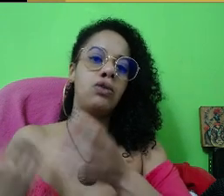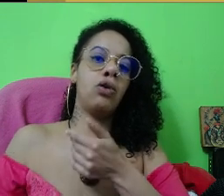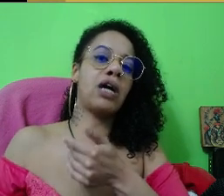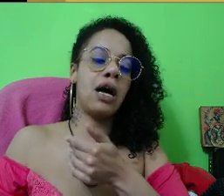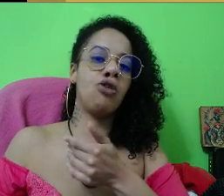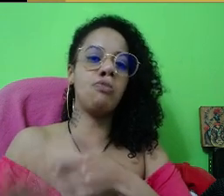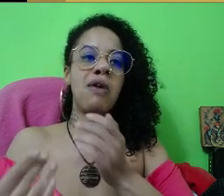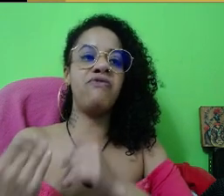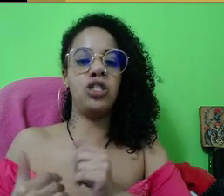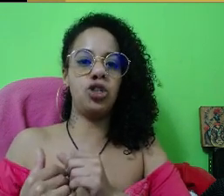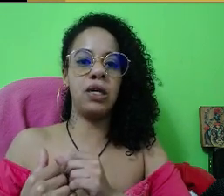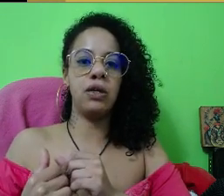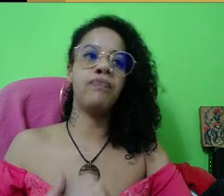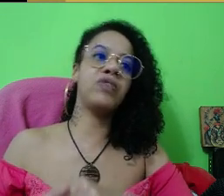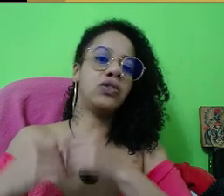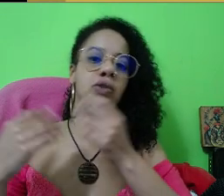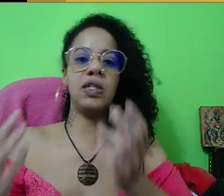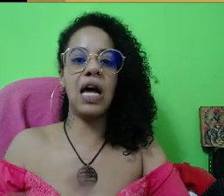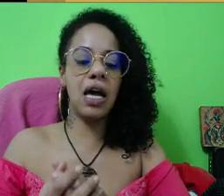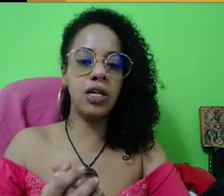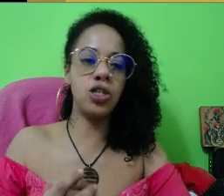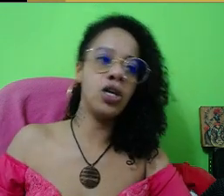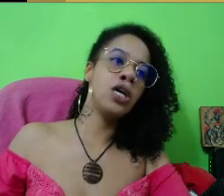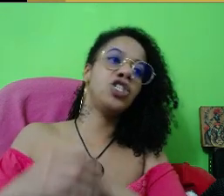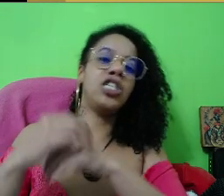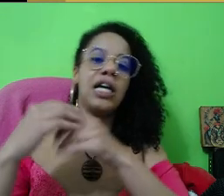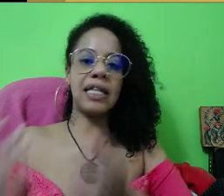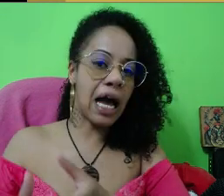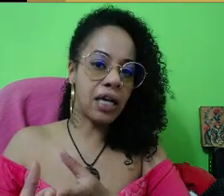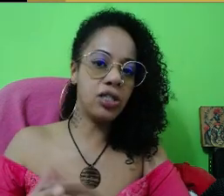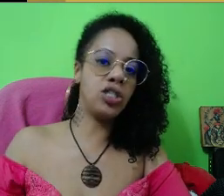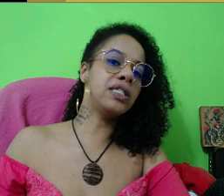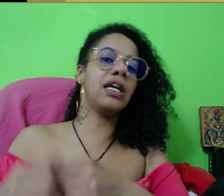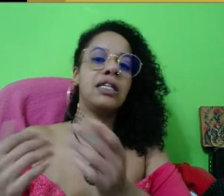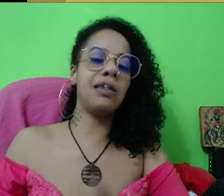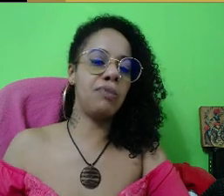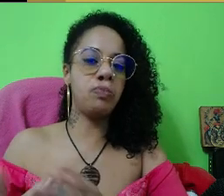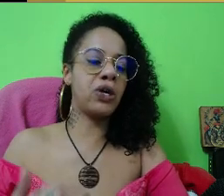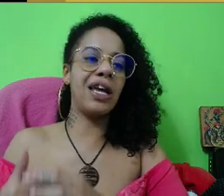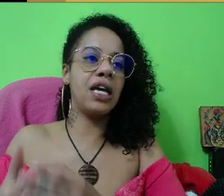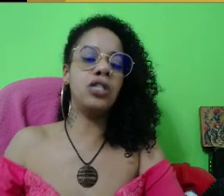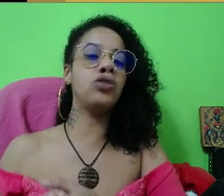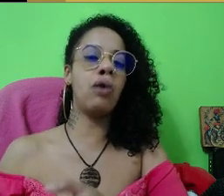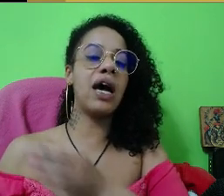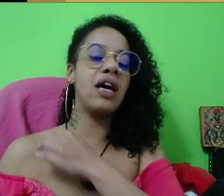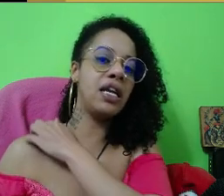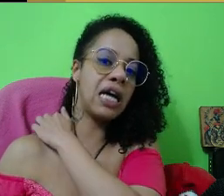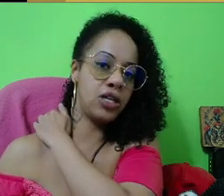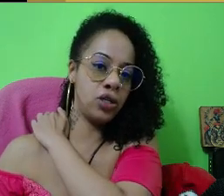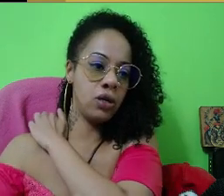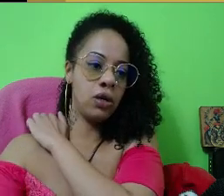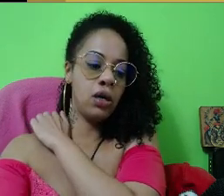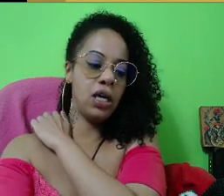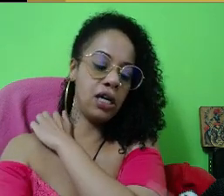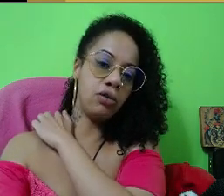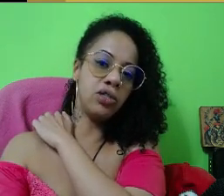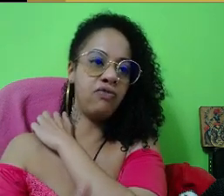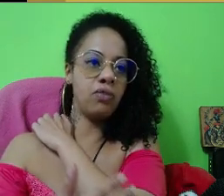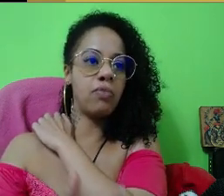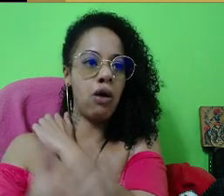e se colocar como uma vítima da sociedade de ataques de silenciamento porque isso não é a realidade